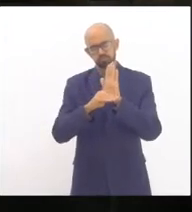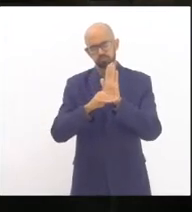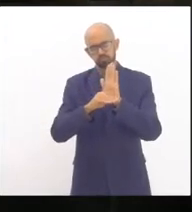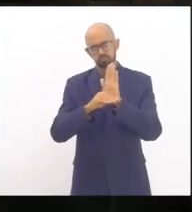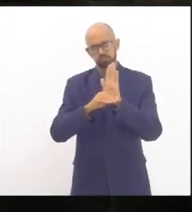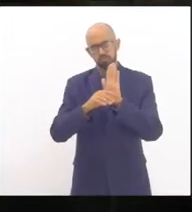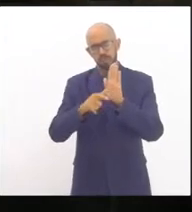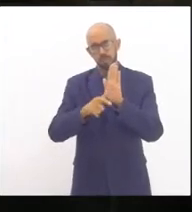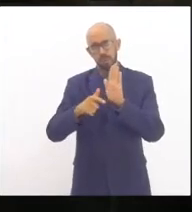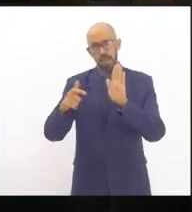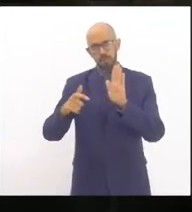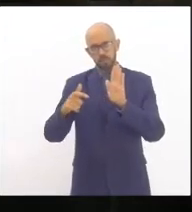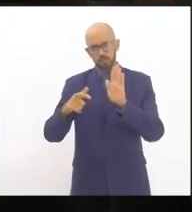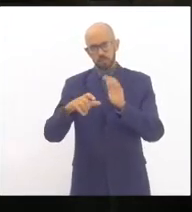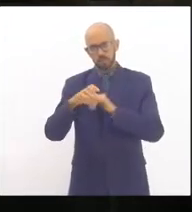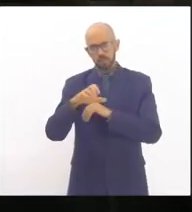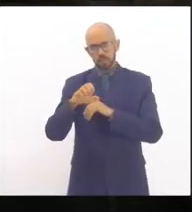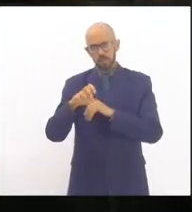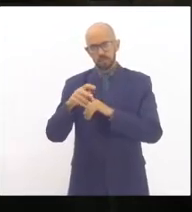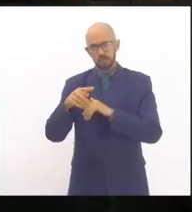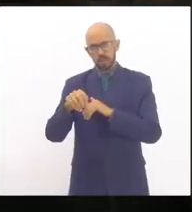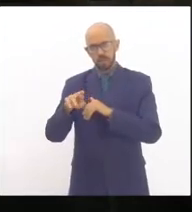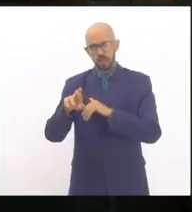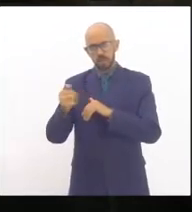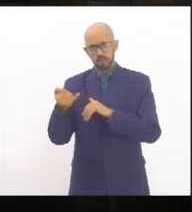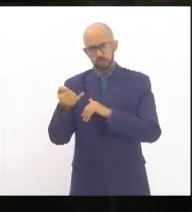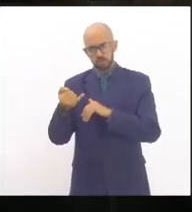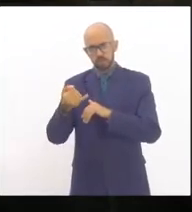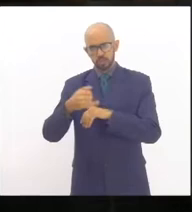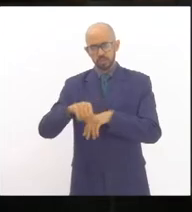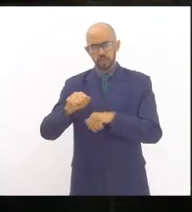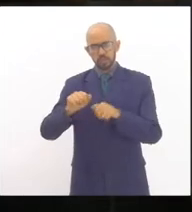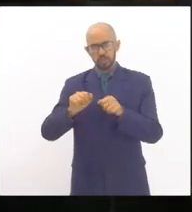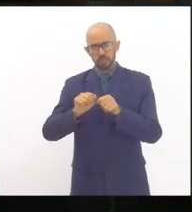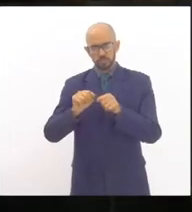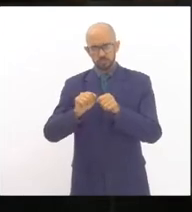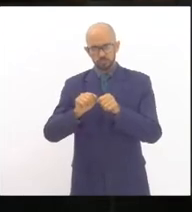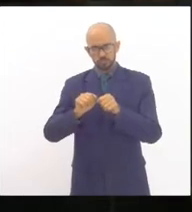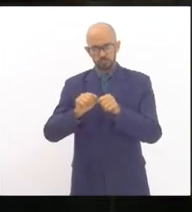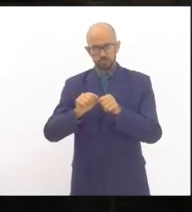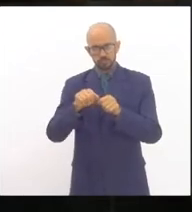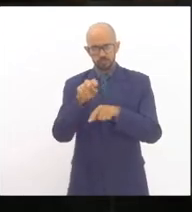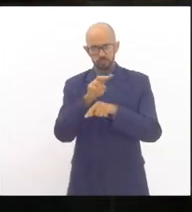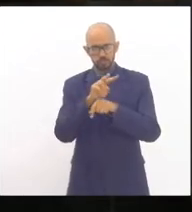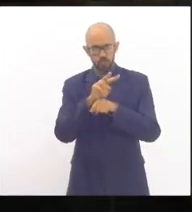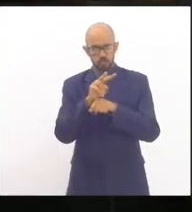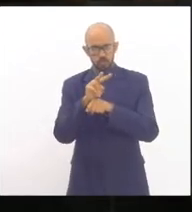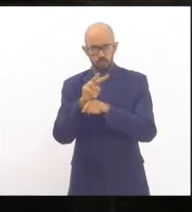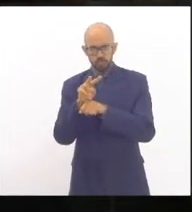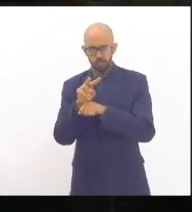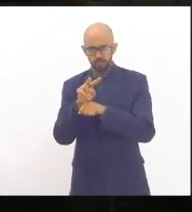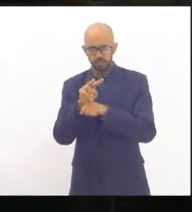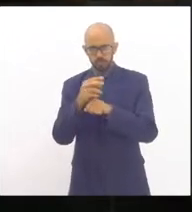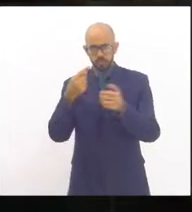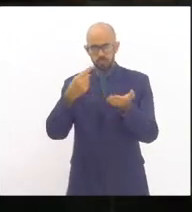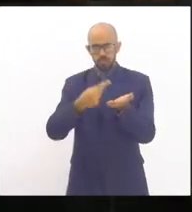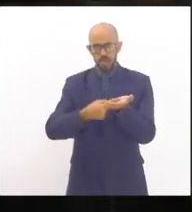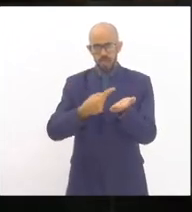o Kia ceperj tá tua garganta o Observatório do pacto RJ